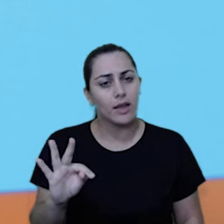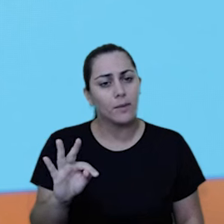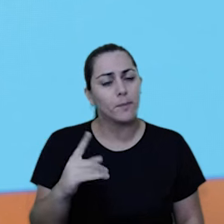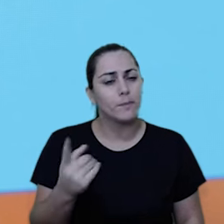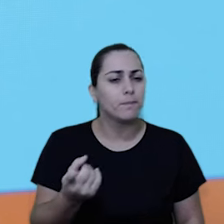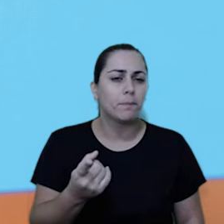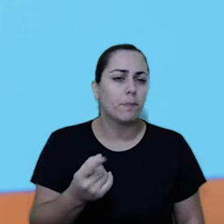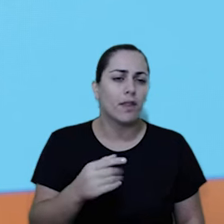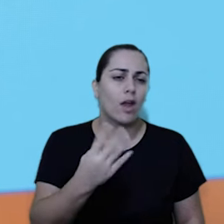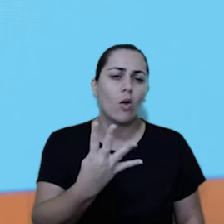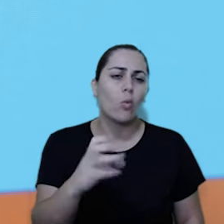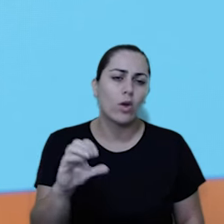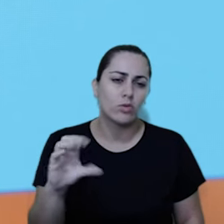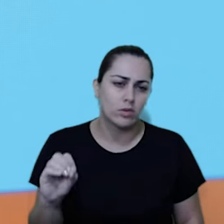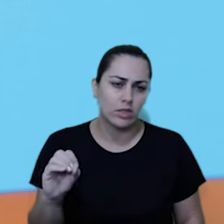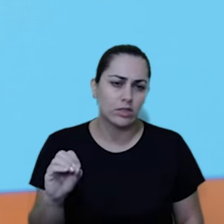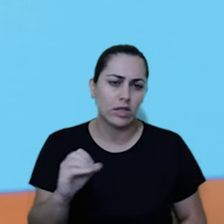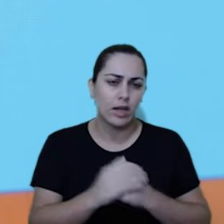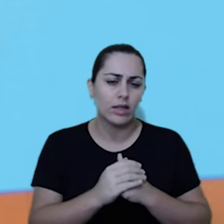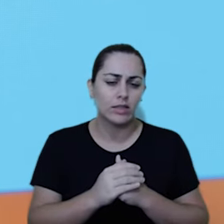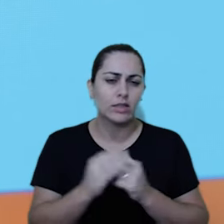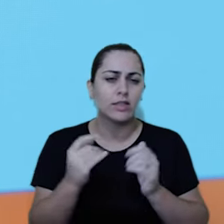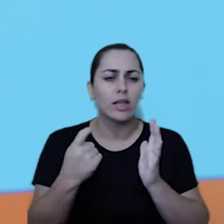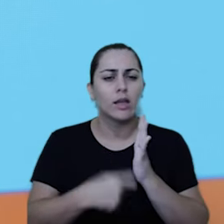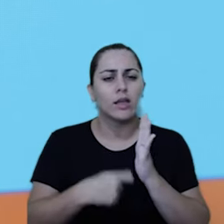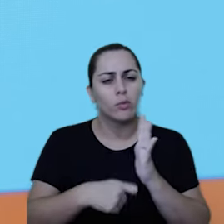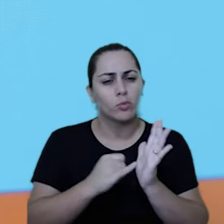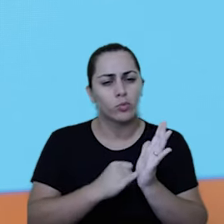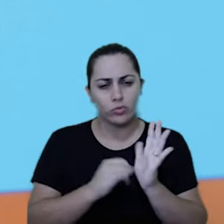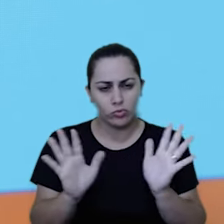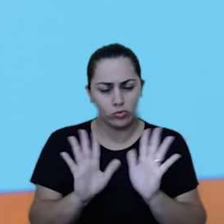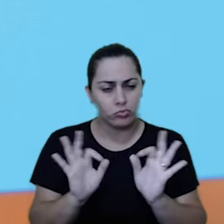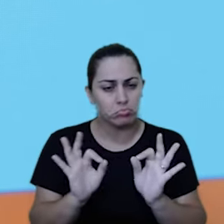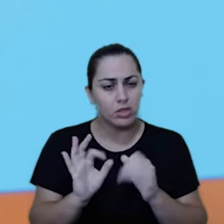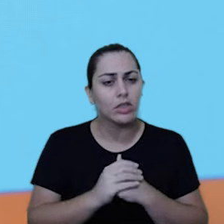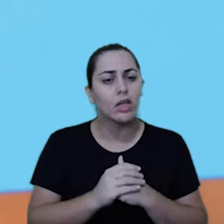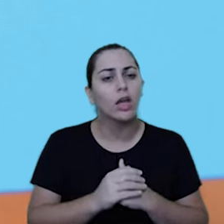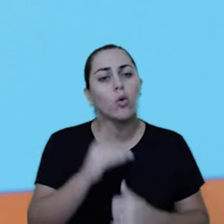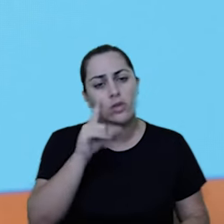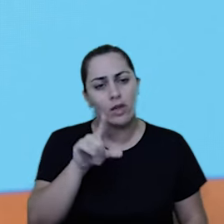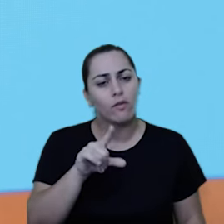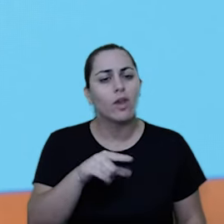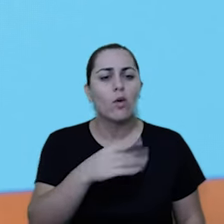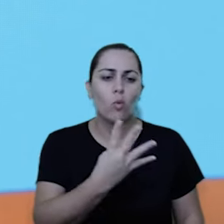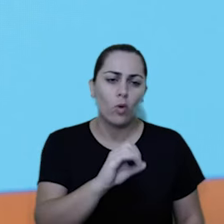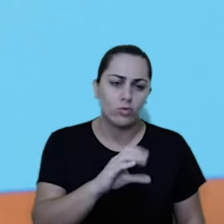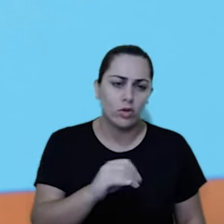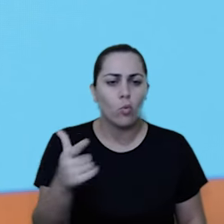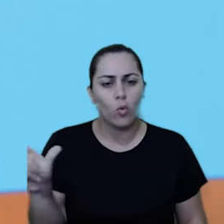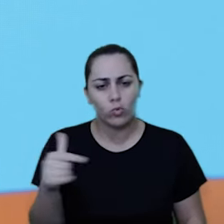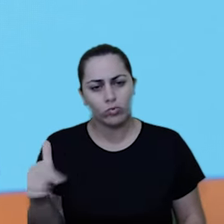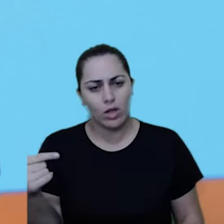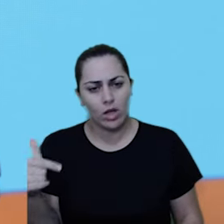a un a 400 que é sem tributação a gente vai conseguir ver no DF os dois produtos uma com 400 e outro sem